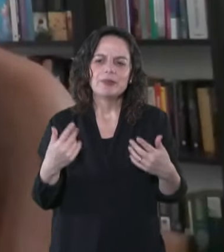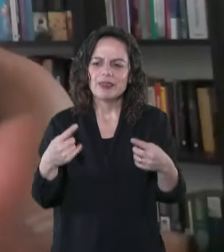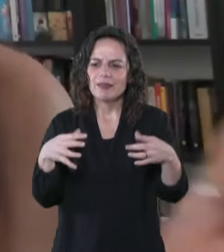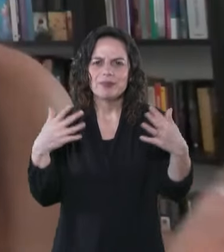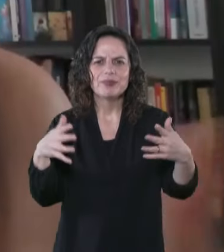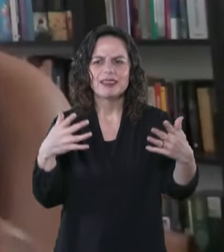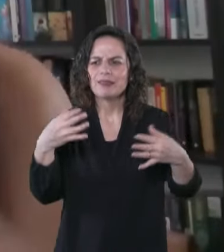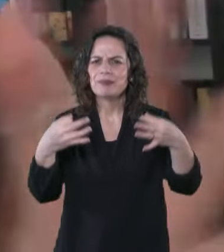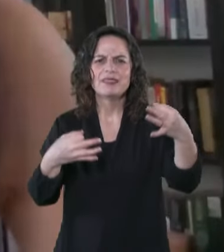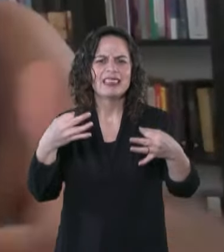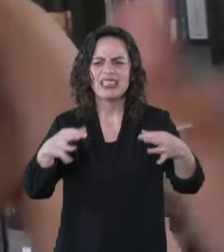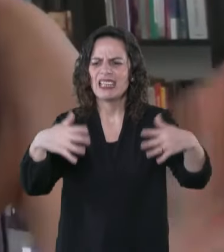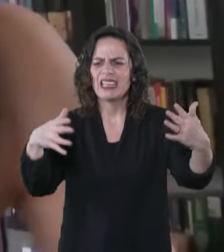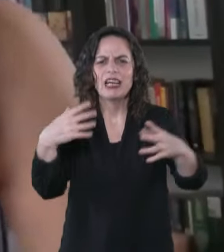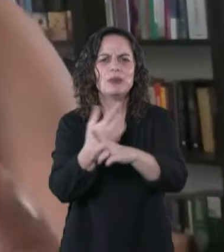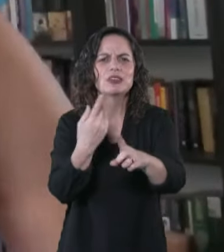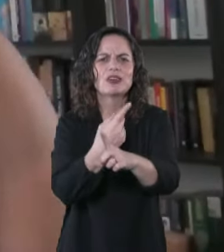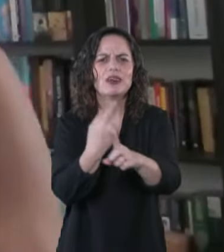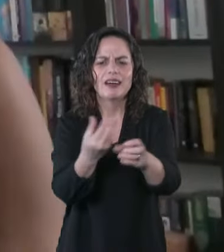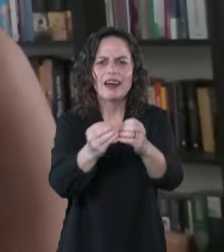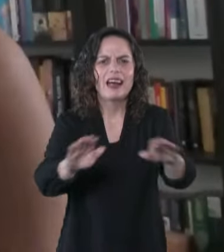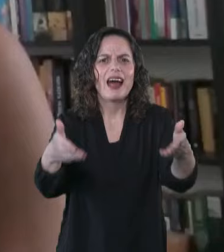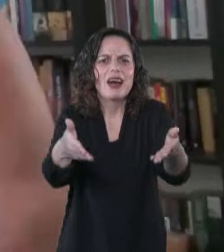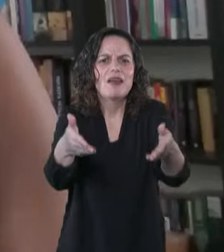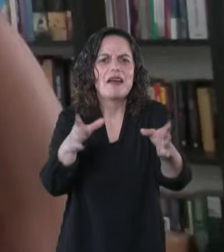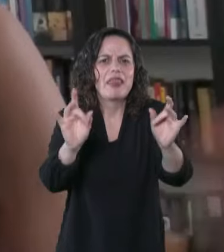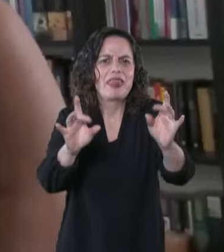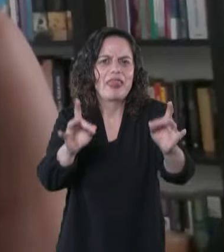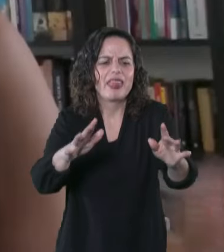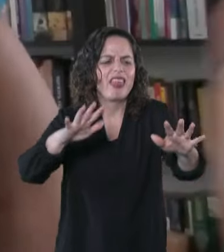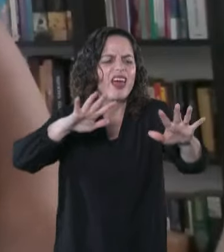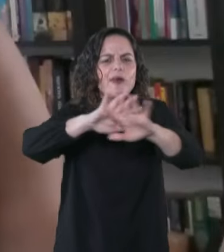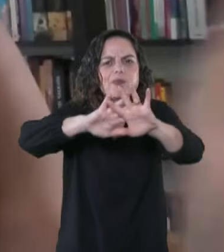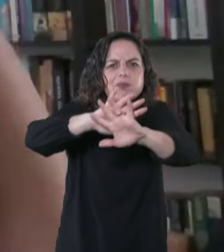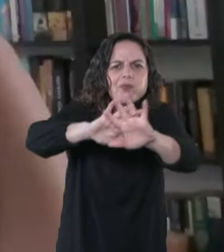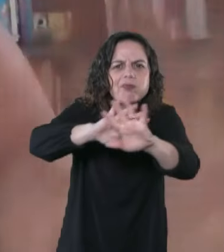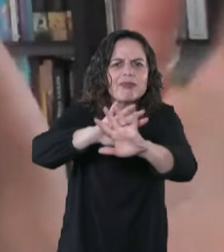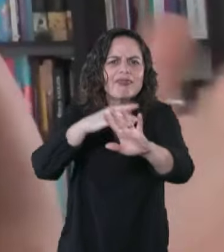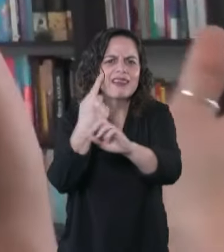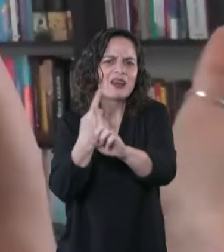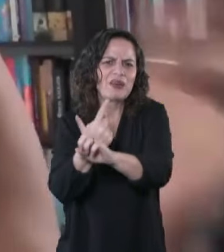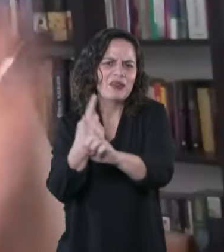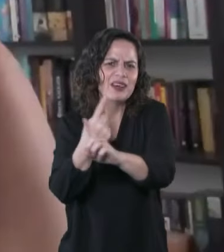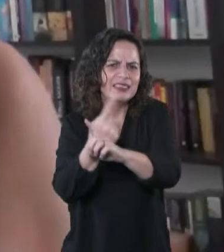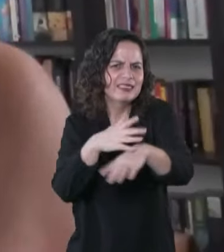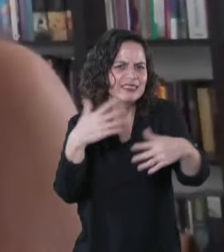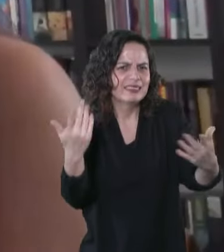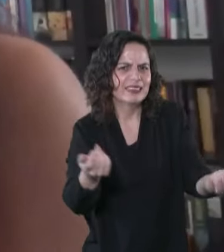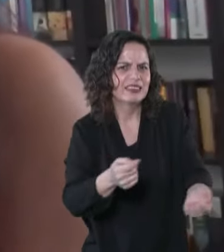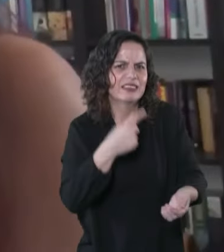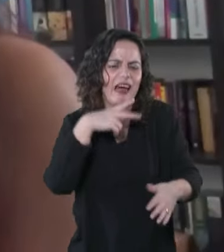Mas, não é máquinas, mas umas coisas, pronto, que ajudam as crianças para brincarem. São redes, são coisas assim, desse género, elas podem pular e